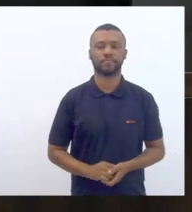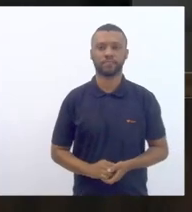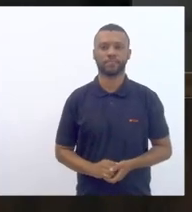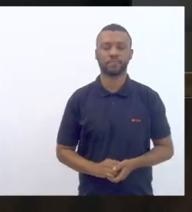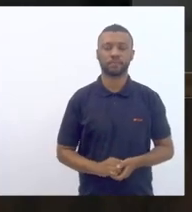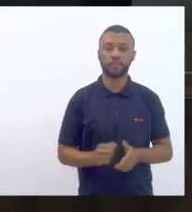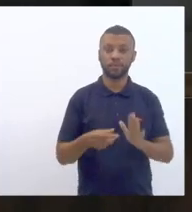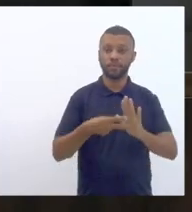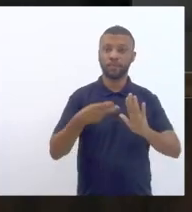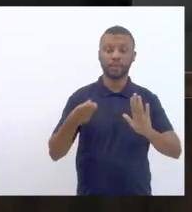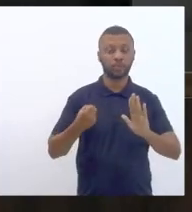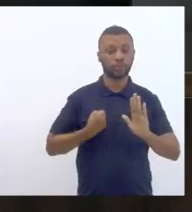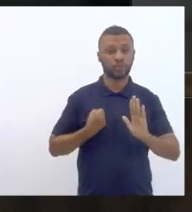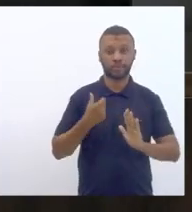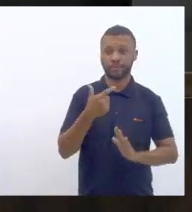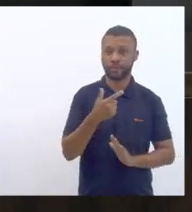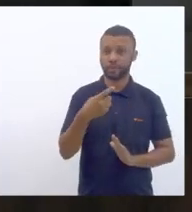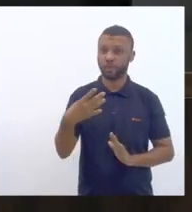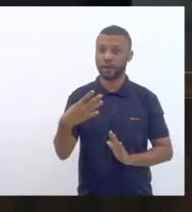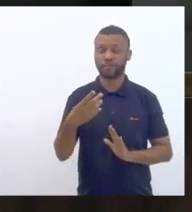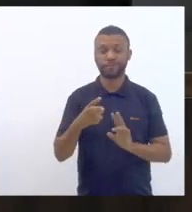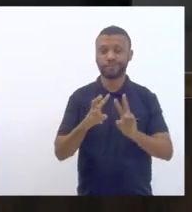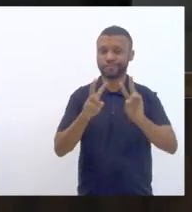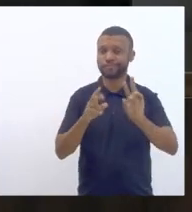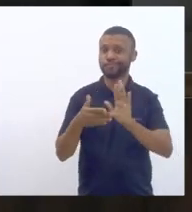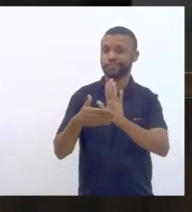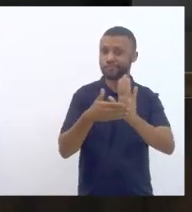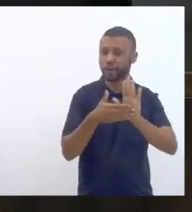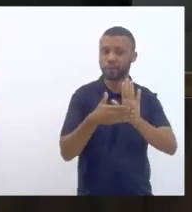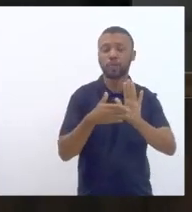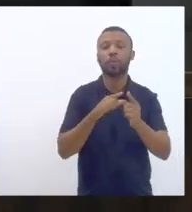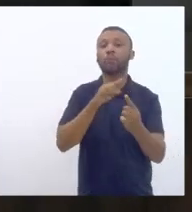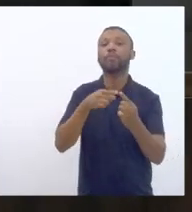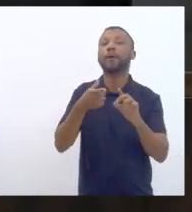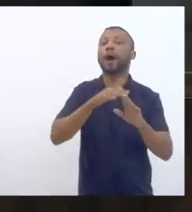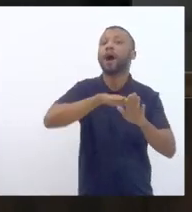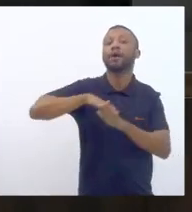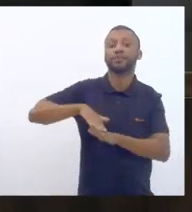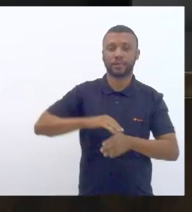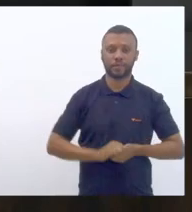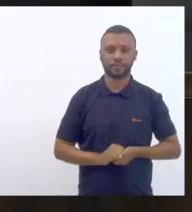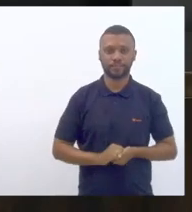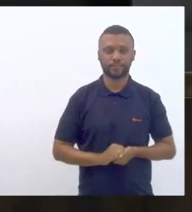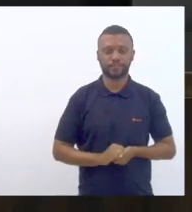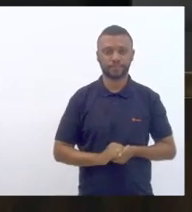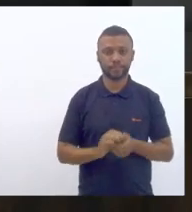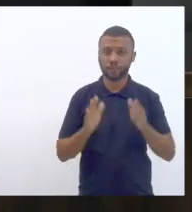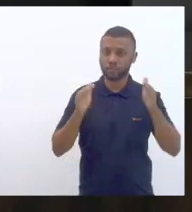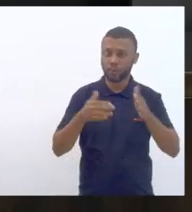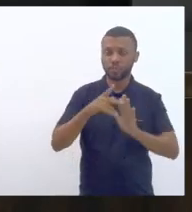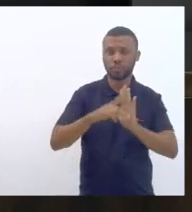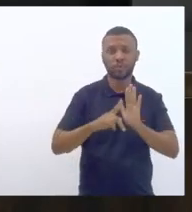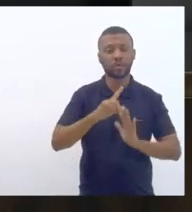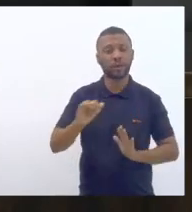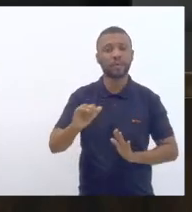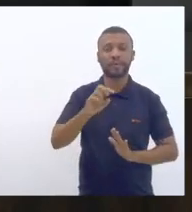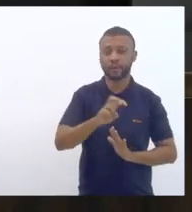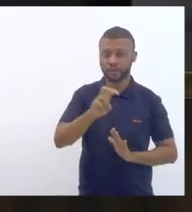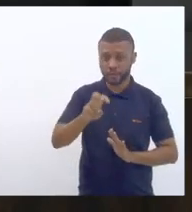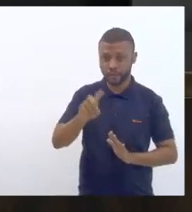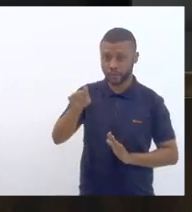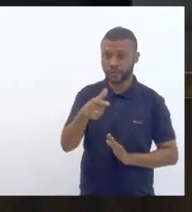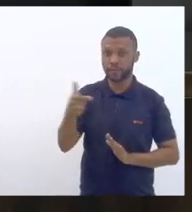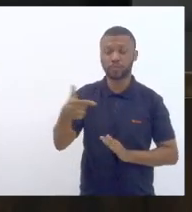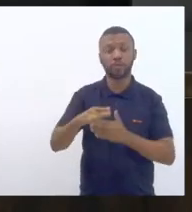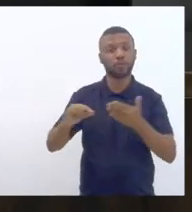24º da pauta, que é para rejeitar o veto. Veto aposto ao projeto de lei 5528 de 22, de autoria do deputado